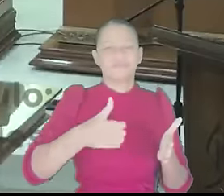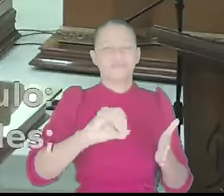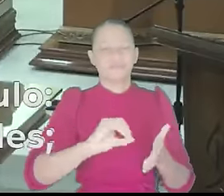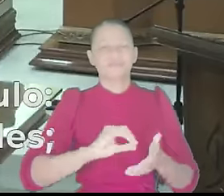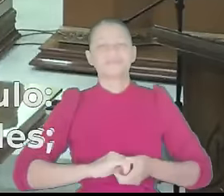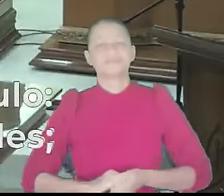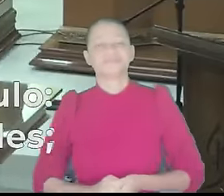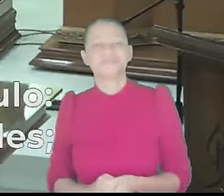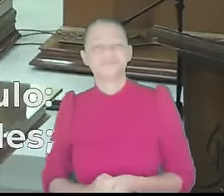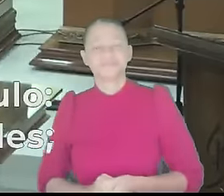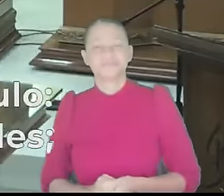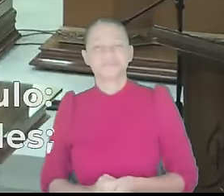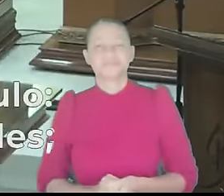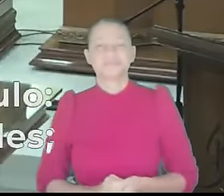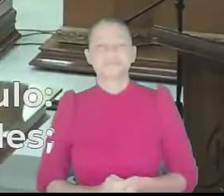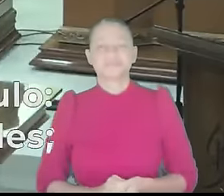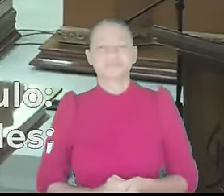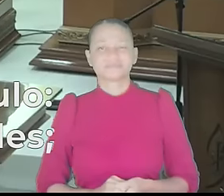Atos 18:9-10.